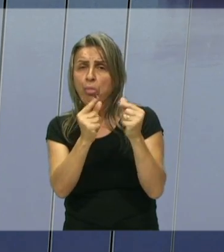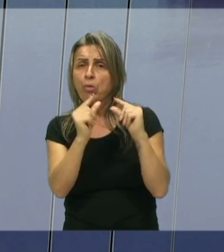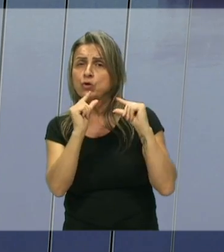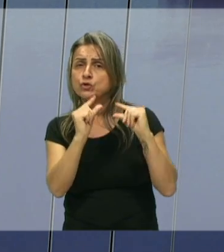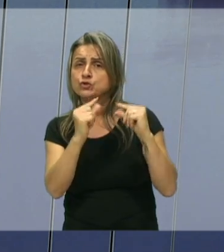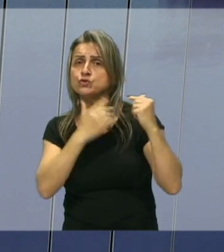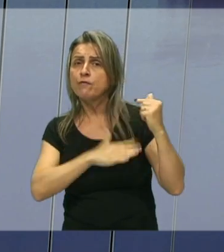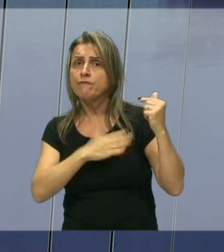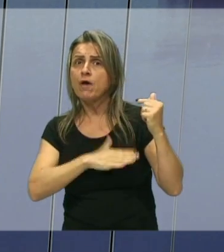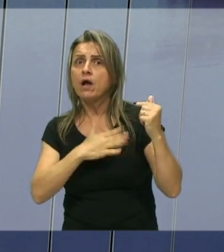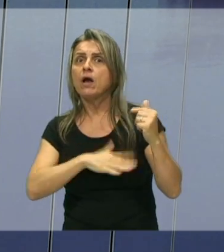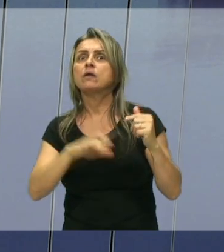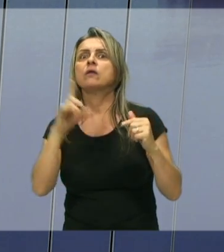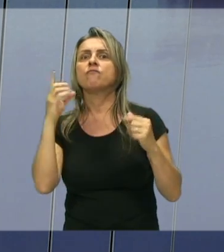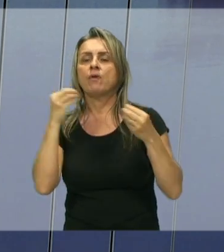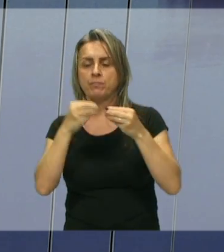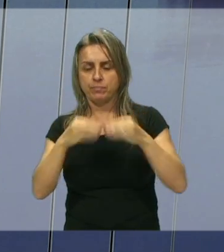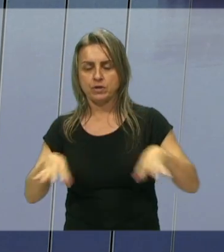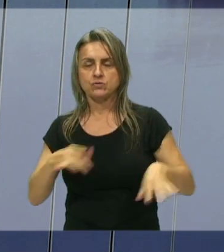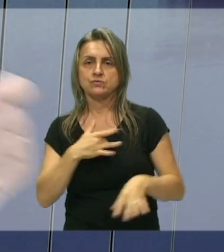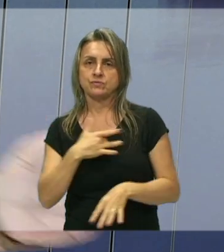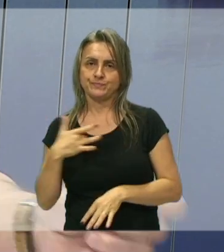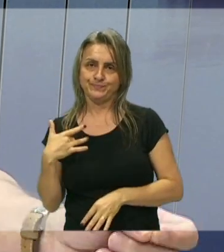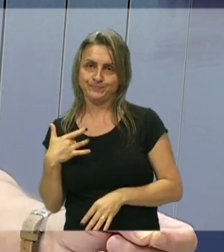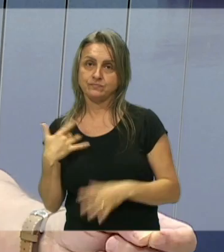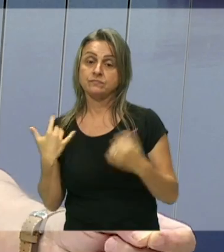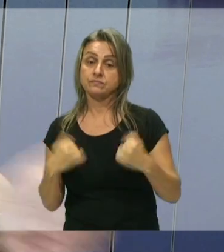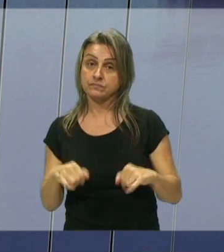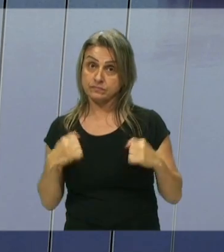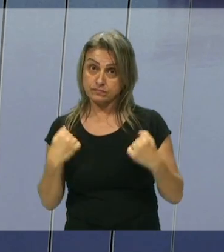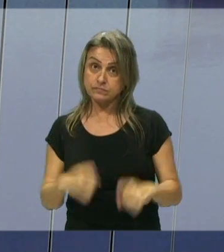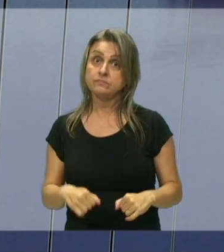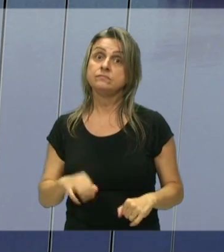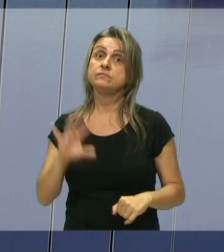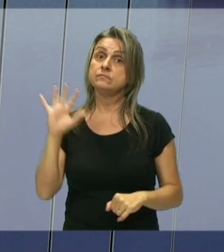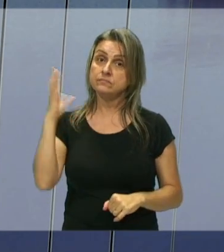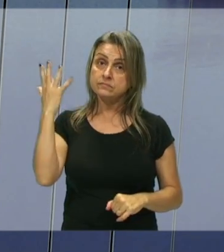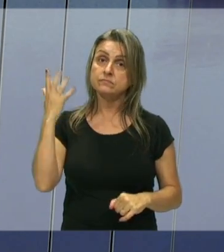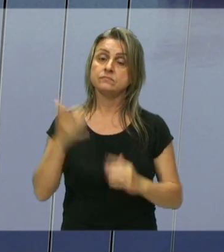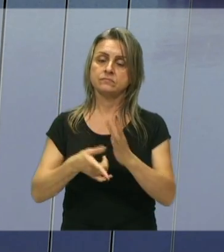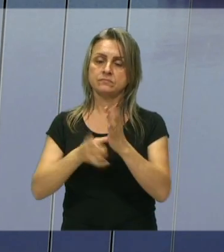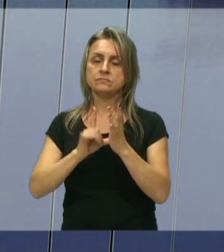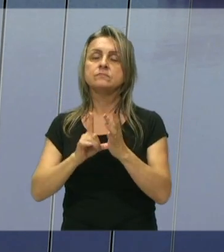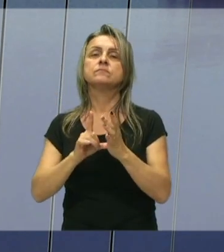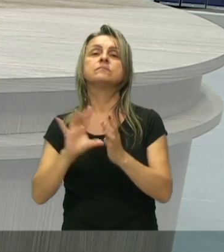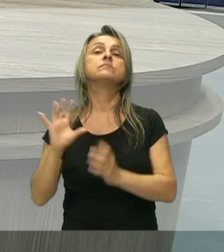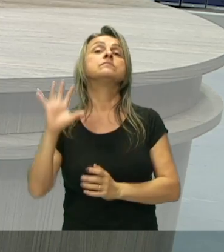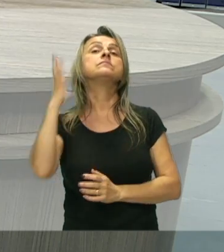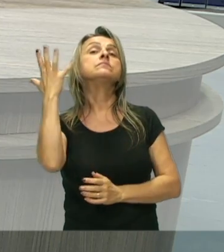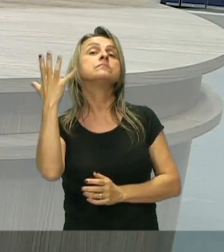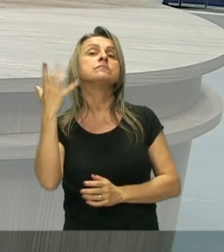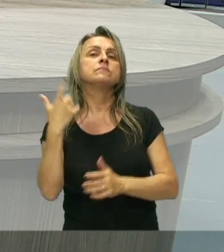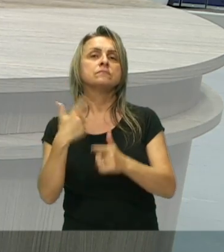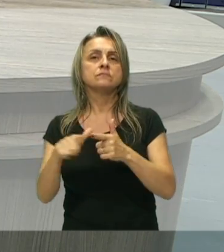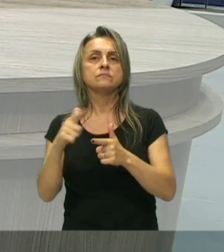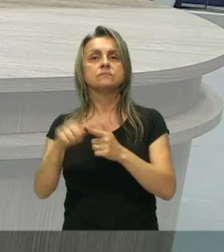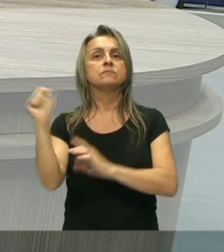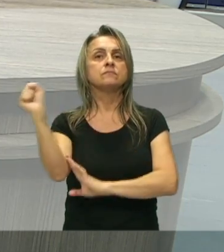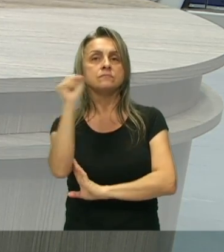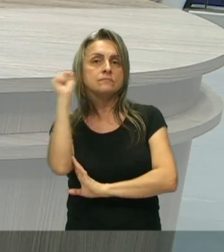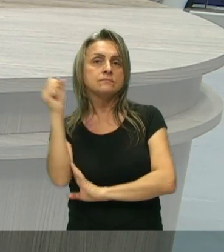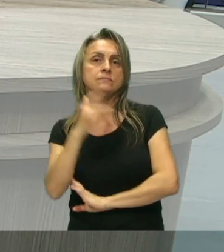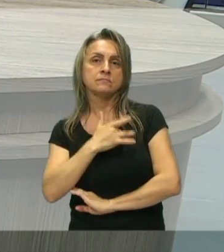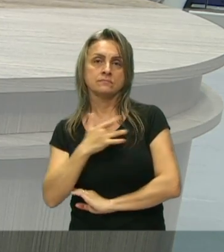isso ela tem que ser atendida antes que vire um problema sério, um grande problema de saúde. Antes que vire, a gente volta